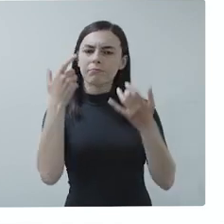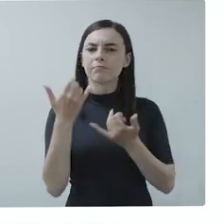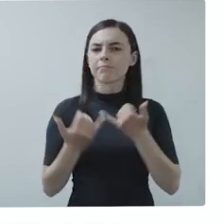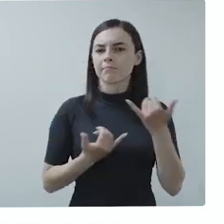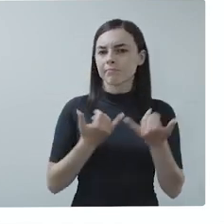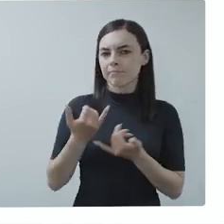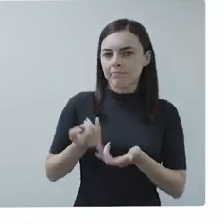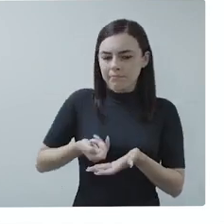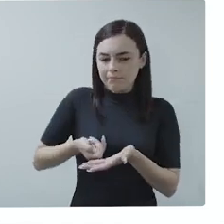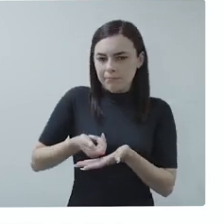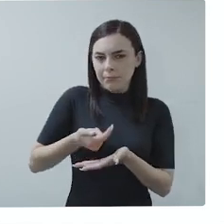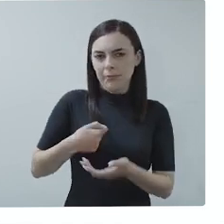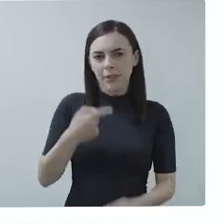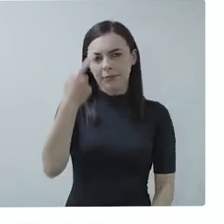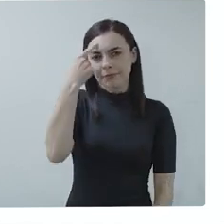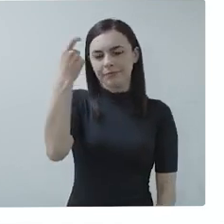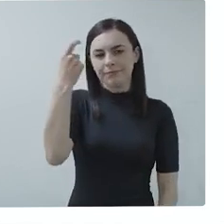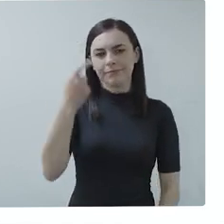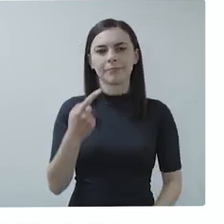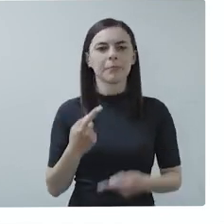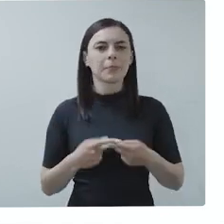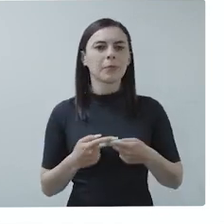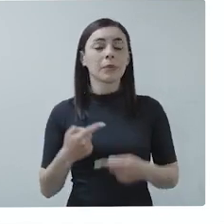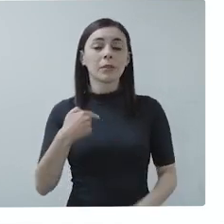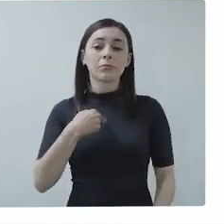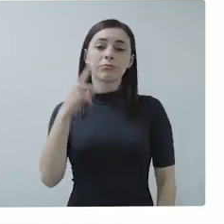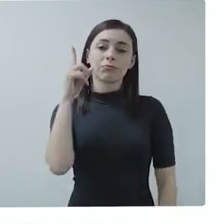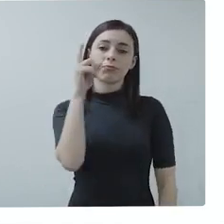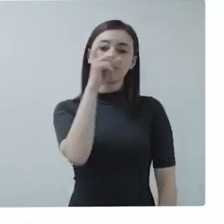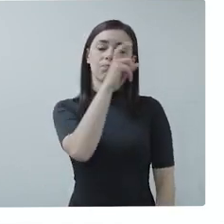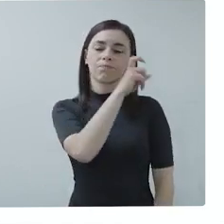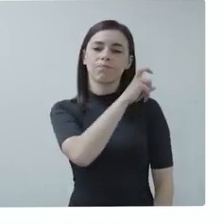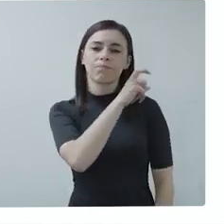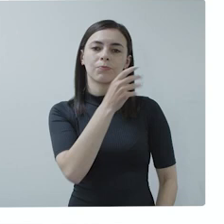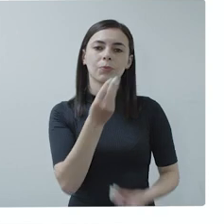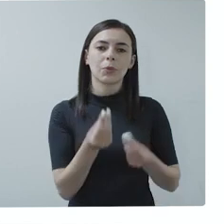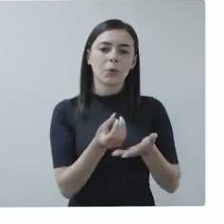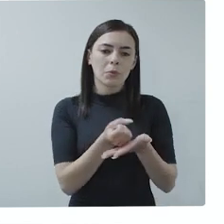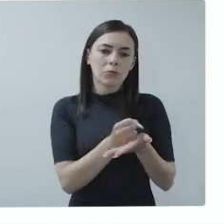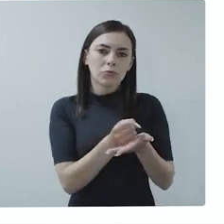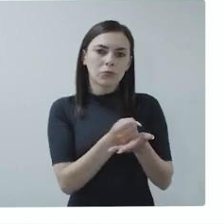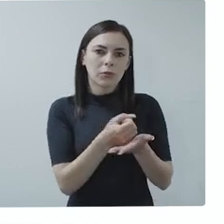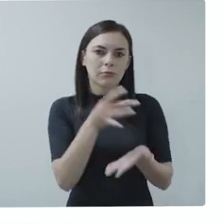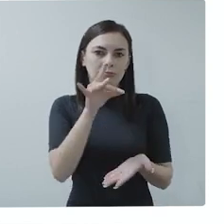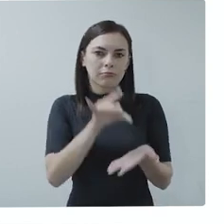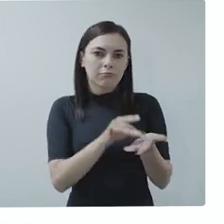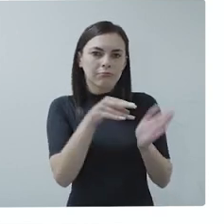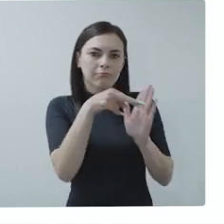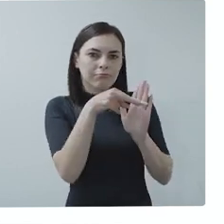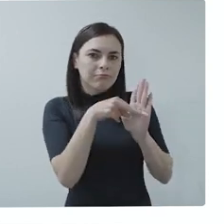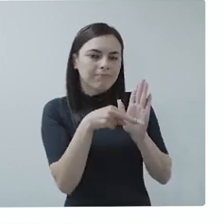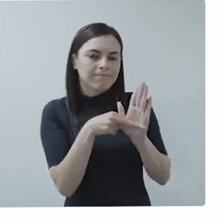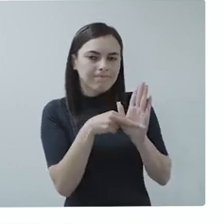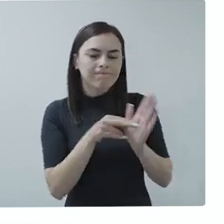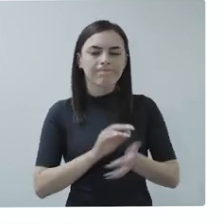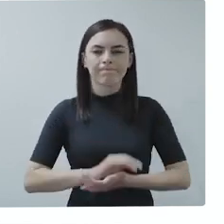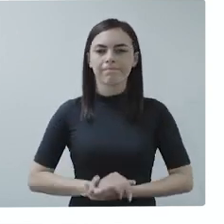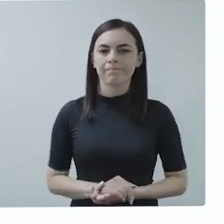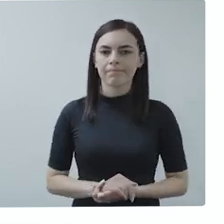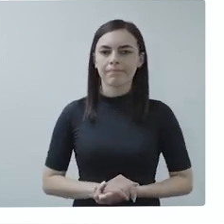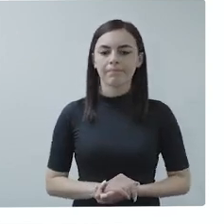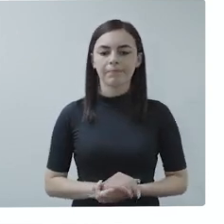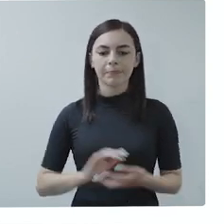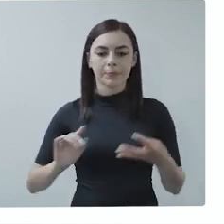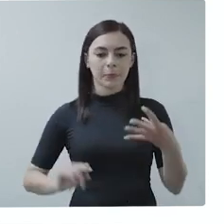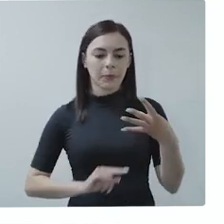jogamos o jogo que a professora aqui inventou, né? Porque eu tava com dificuldade de jogar o jogo normal da bolinha de gude.